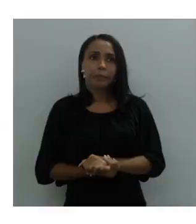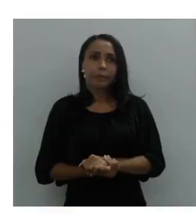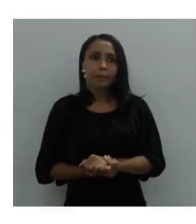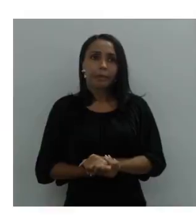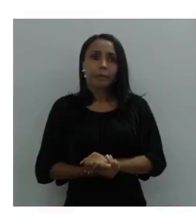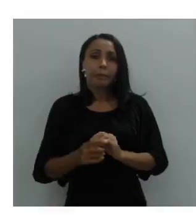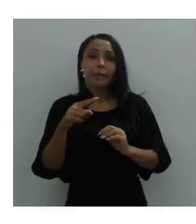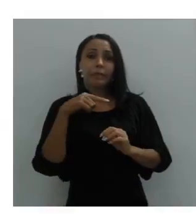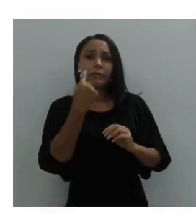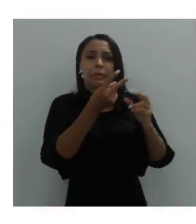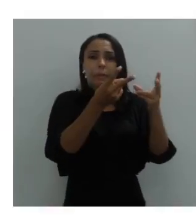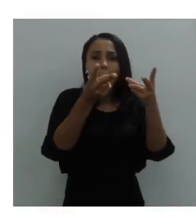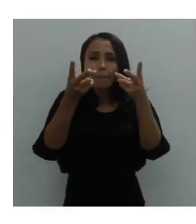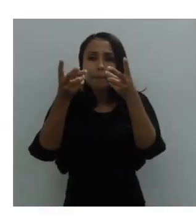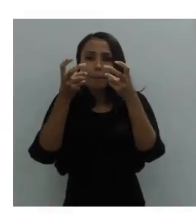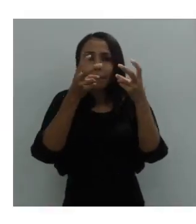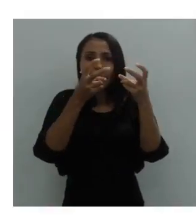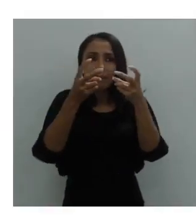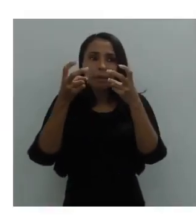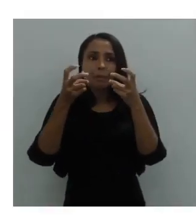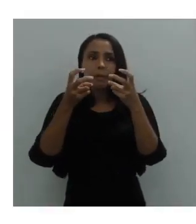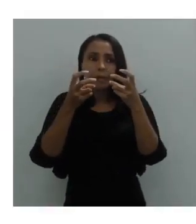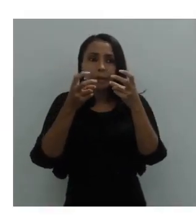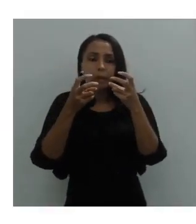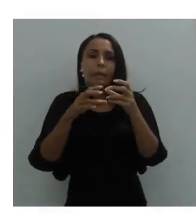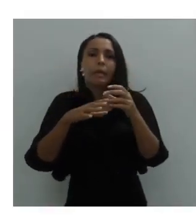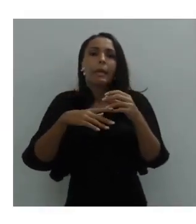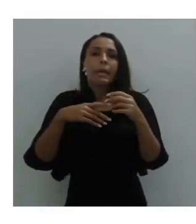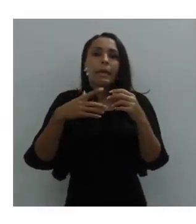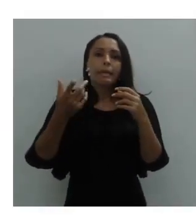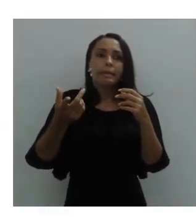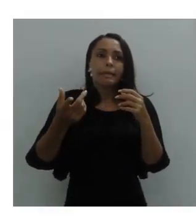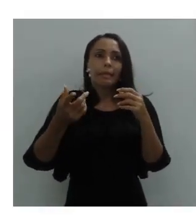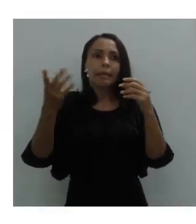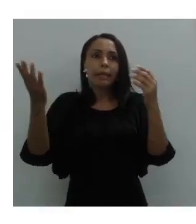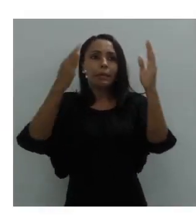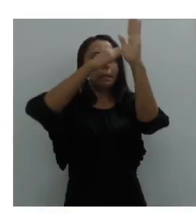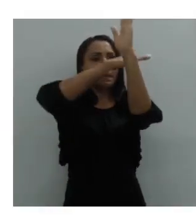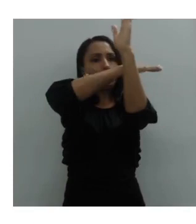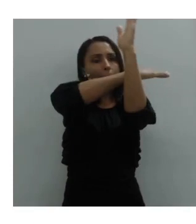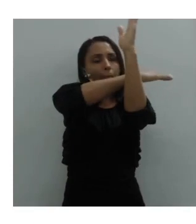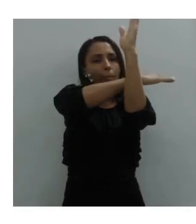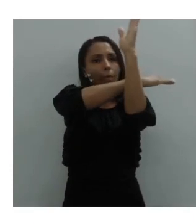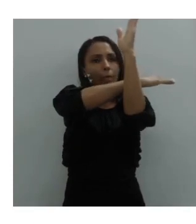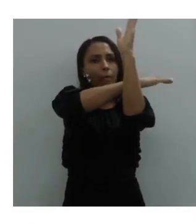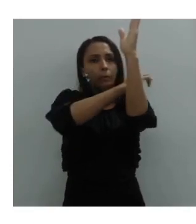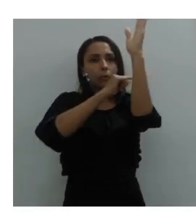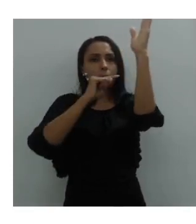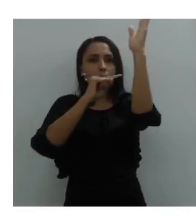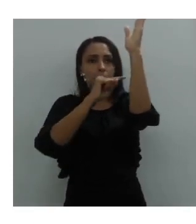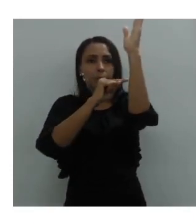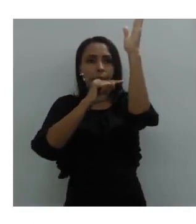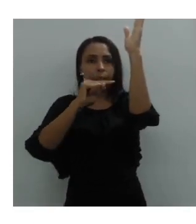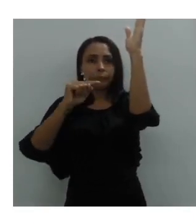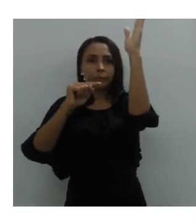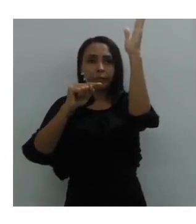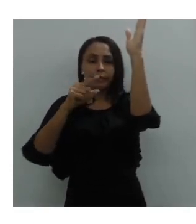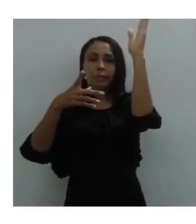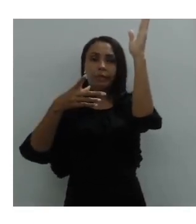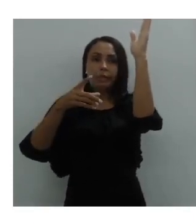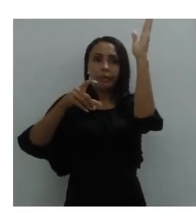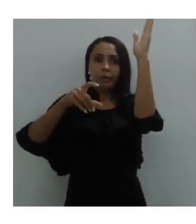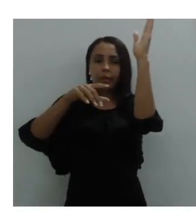gente identificar os pontos, né? Você tem ali o ponto X ali, ó, e você tem ali,